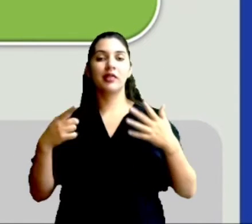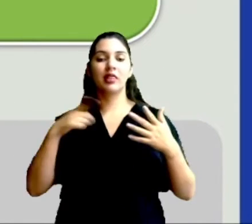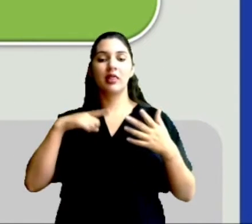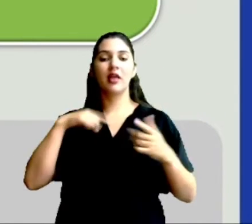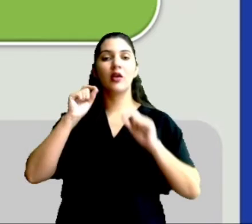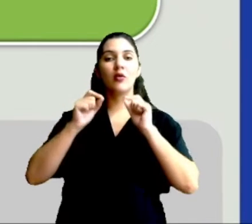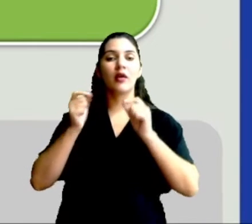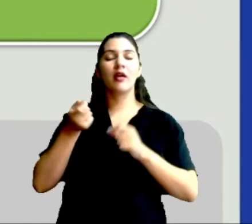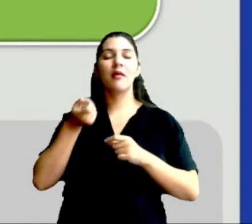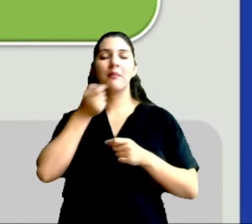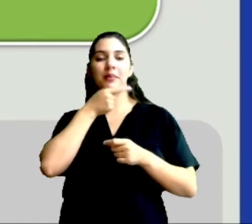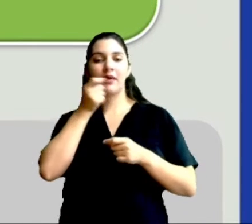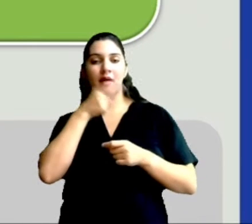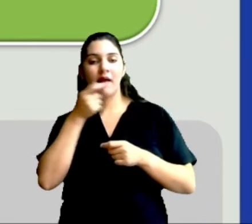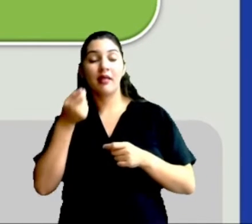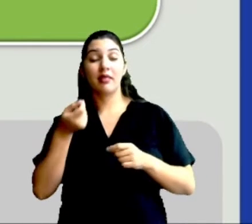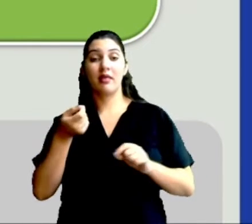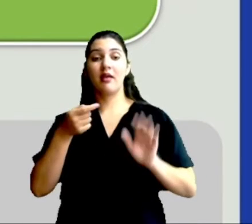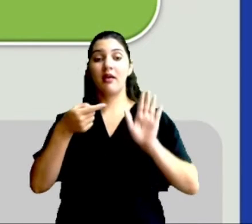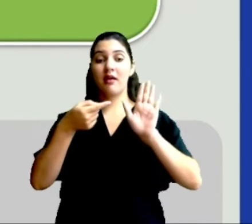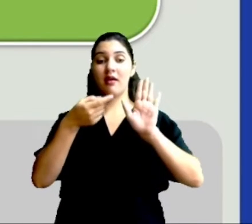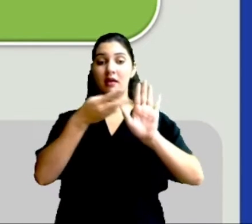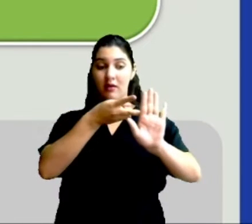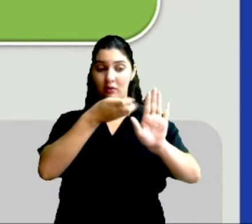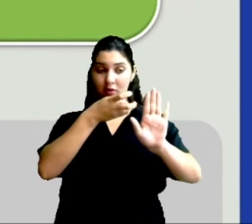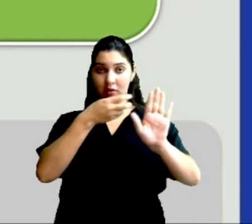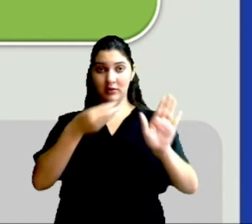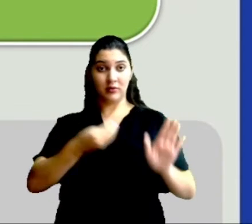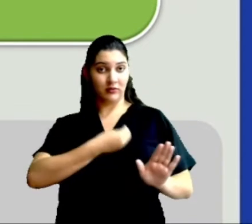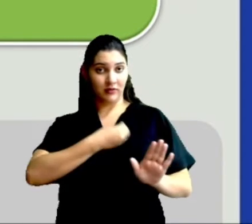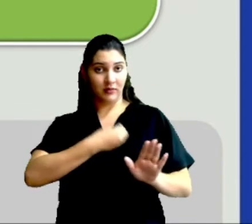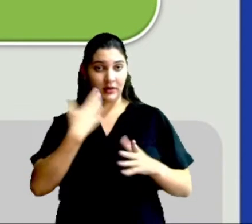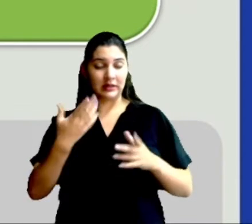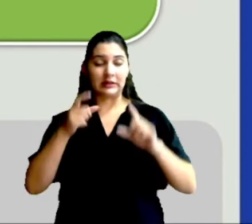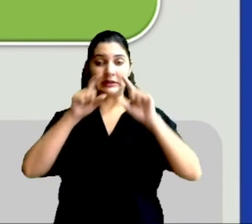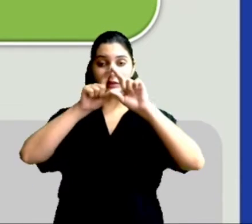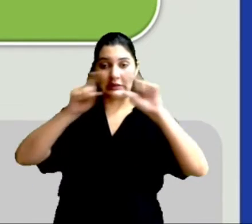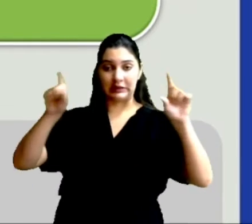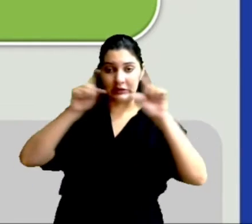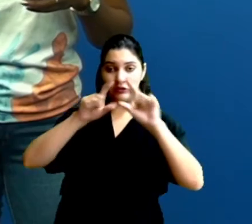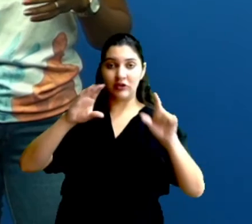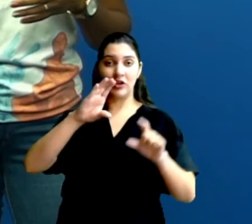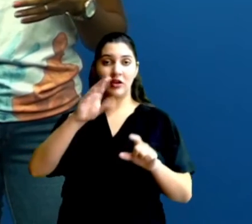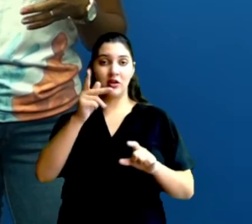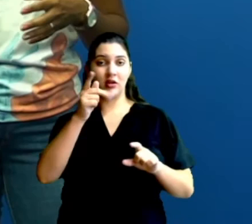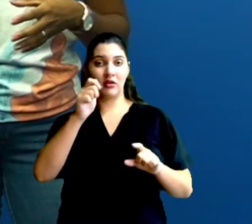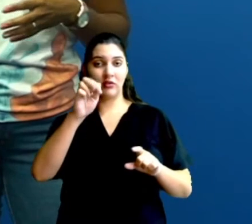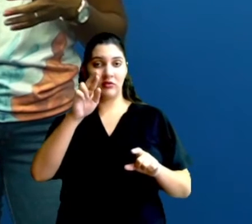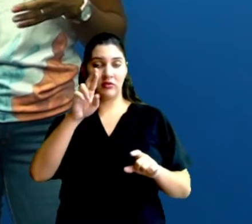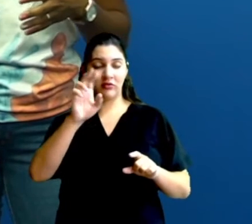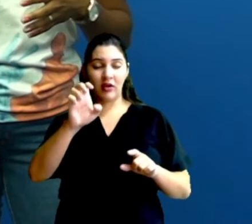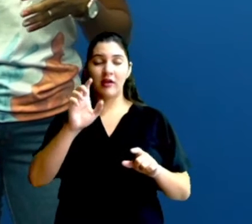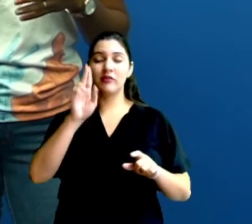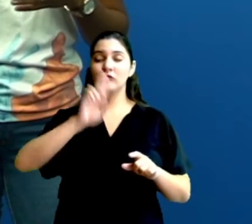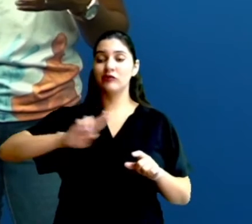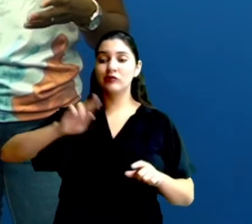a conotação está lá, tá, gente? Então, nas tirinhas, nas charges, nesse uso de humor, nesse uso